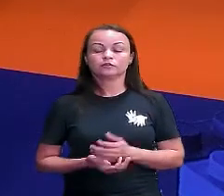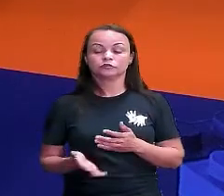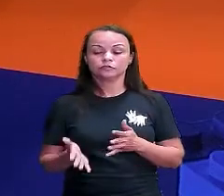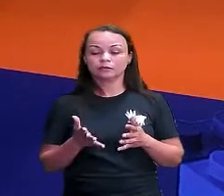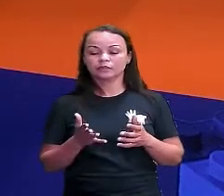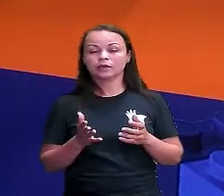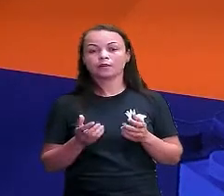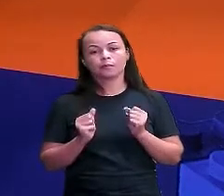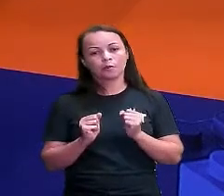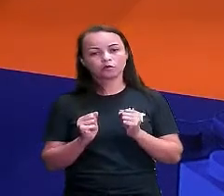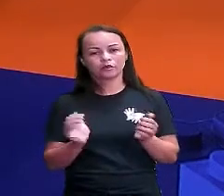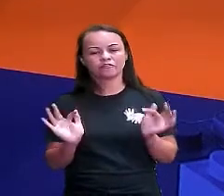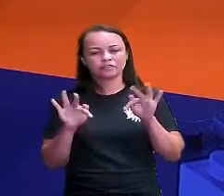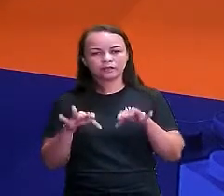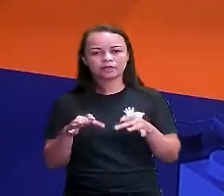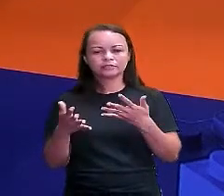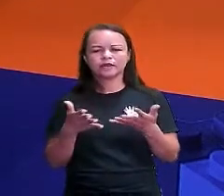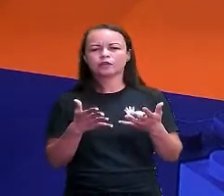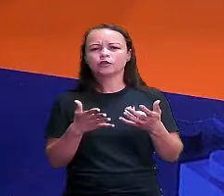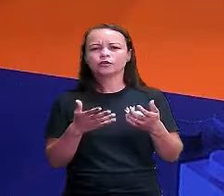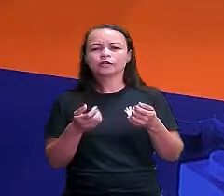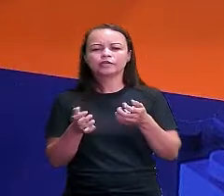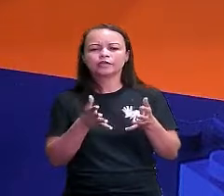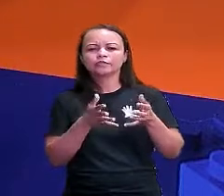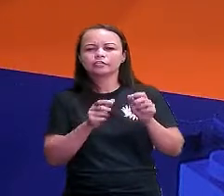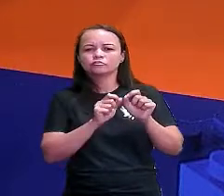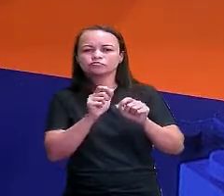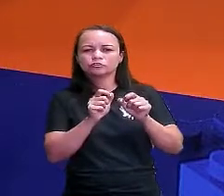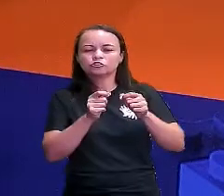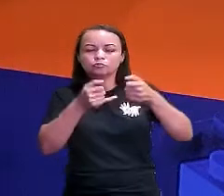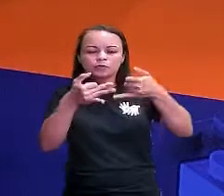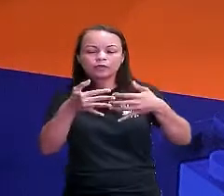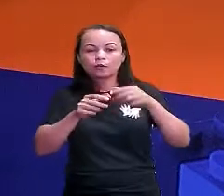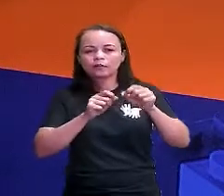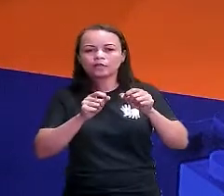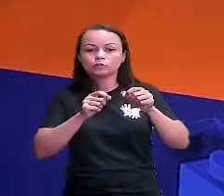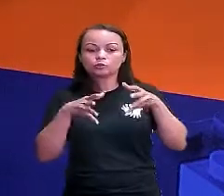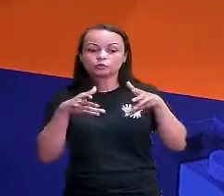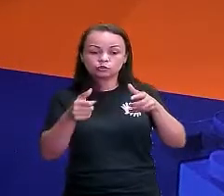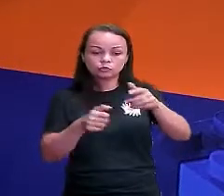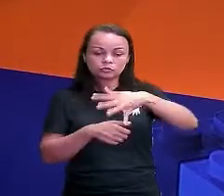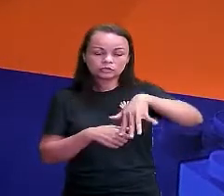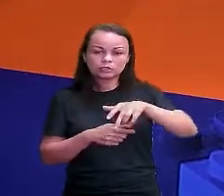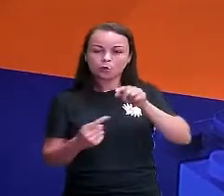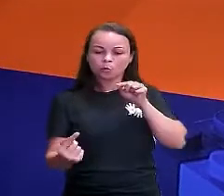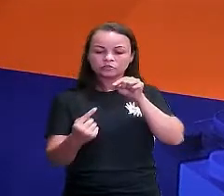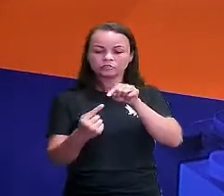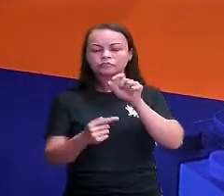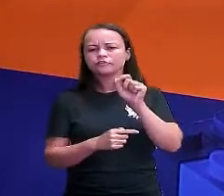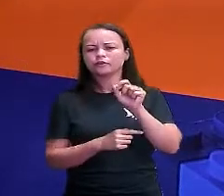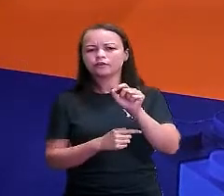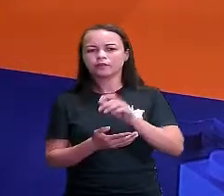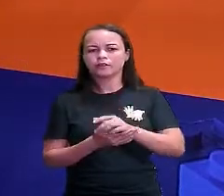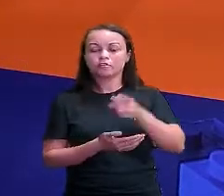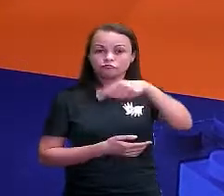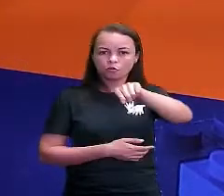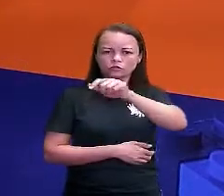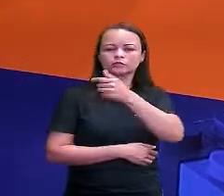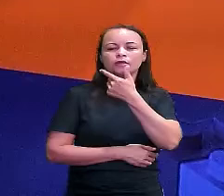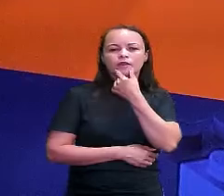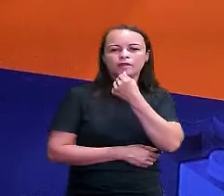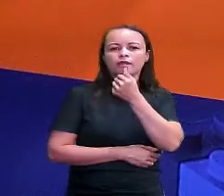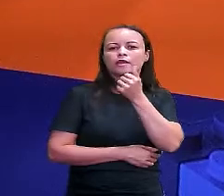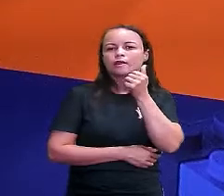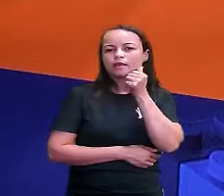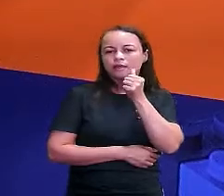poder finalizar. E eu gostaria já de registrar aqui com letras garrafais. Tudo isso aqui foi feito com um único objetivo. Você é aluna e